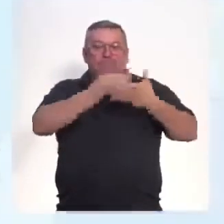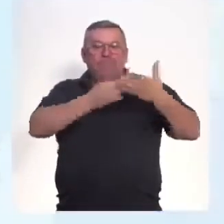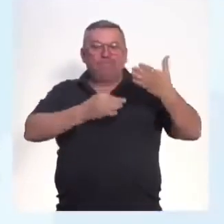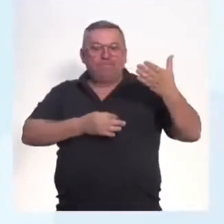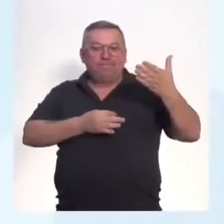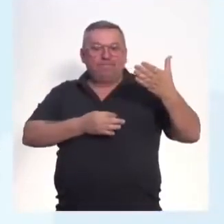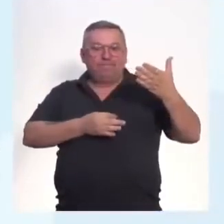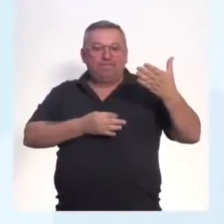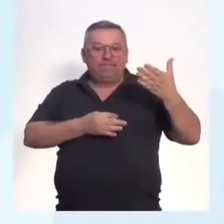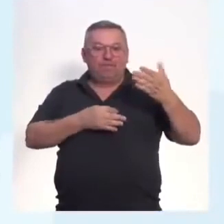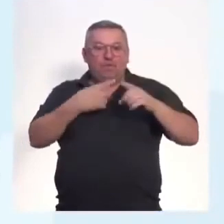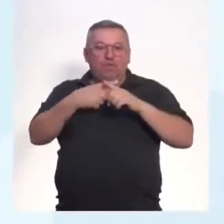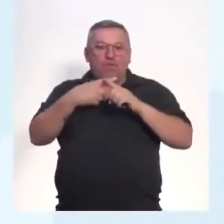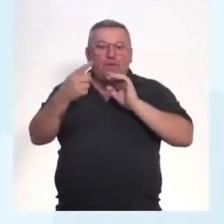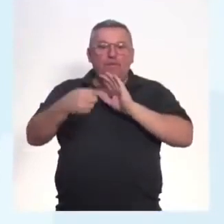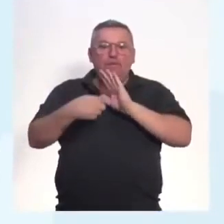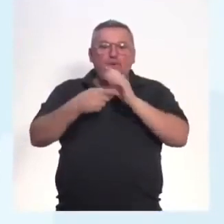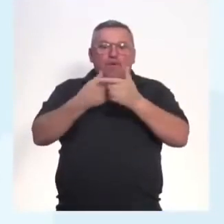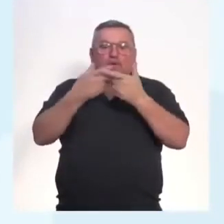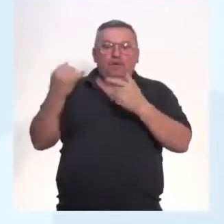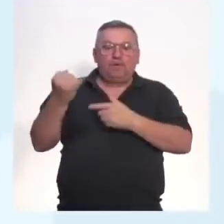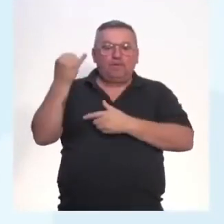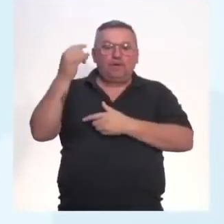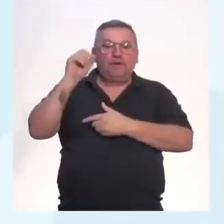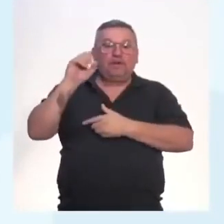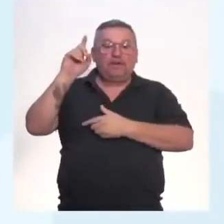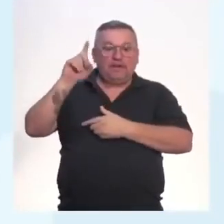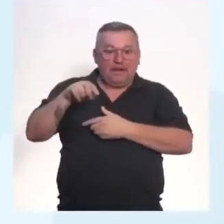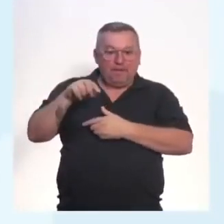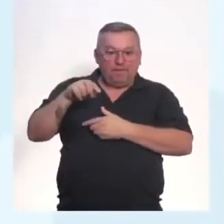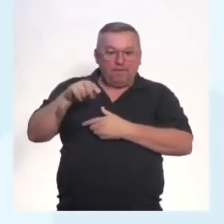narrativa, pois apresenta os elementos essenciais que são.